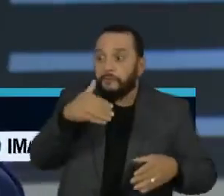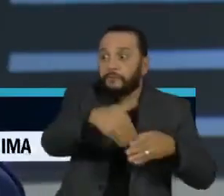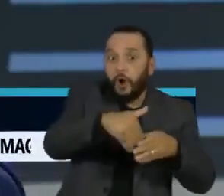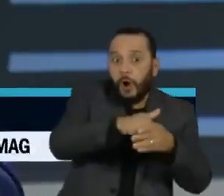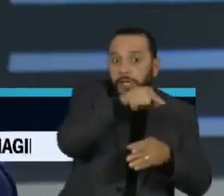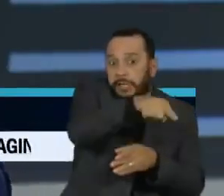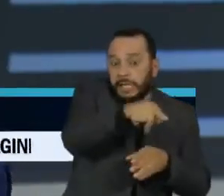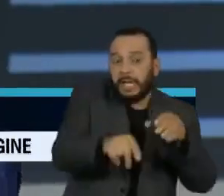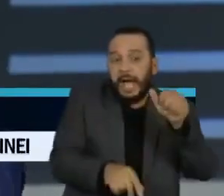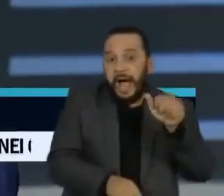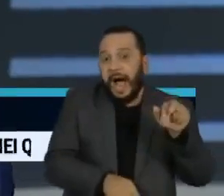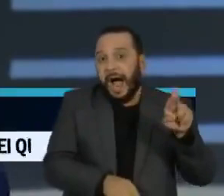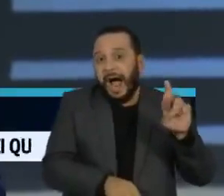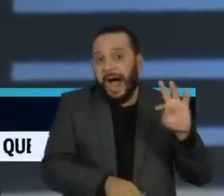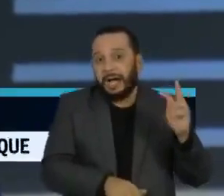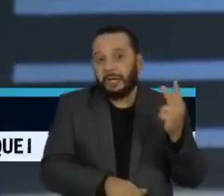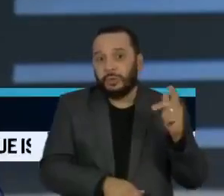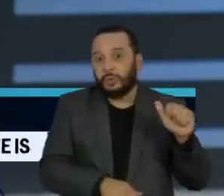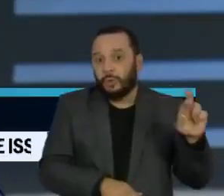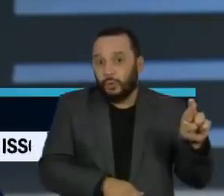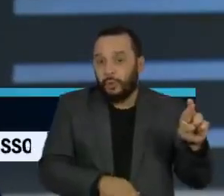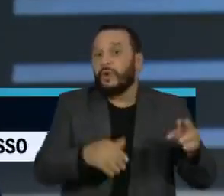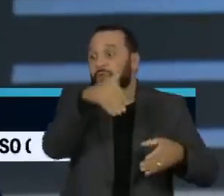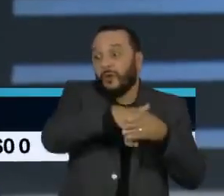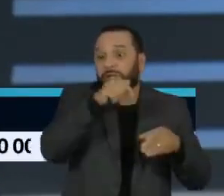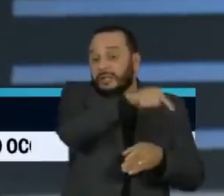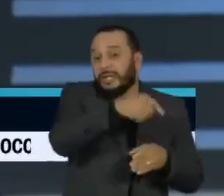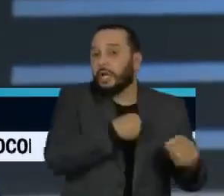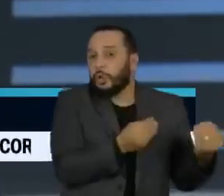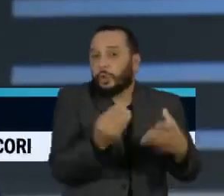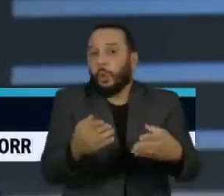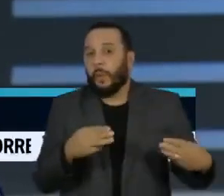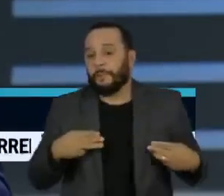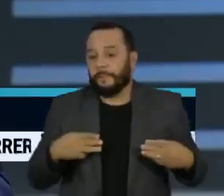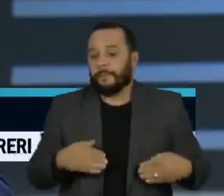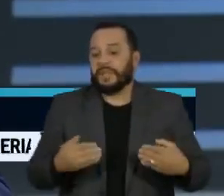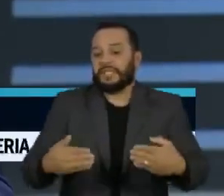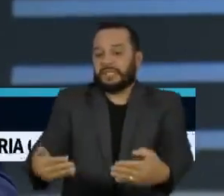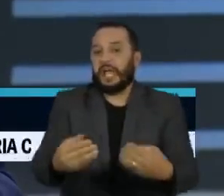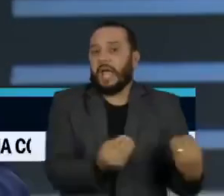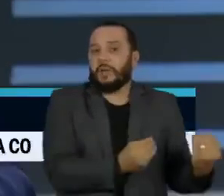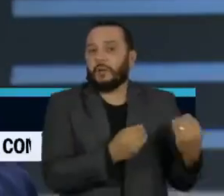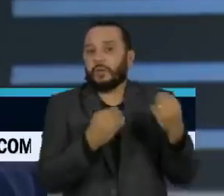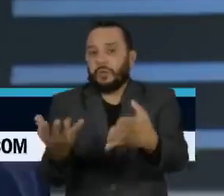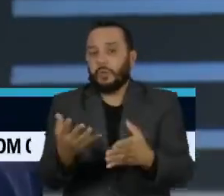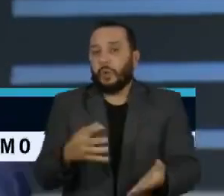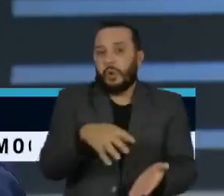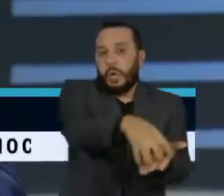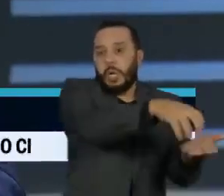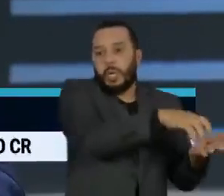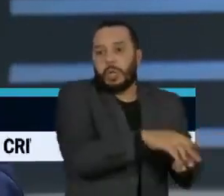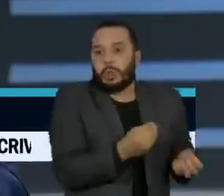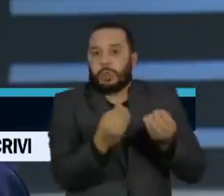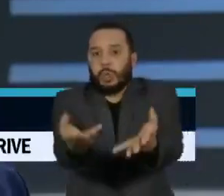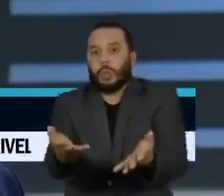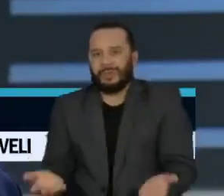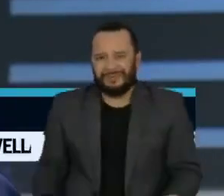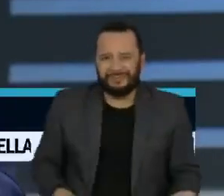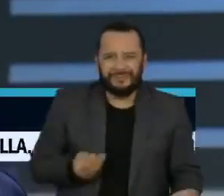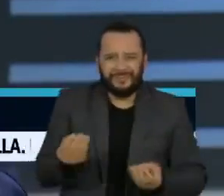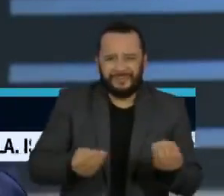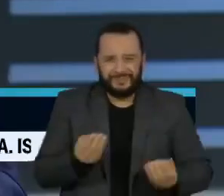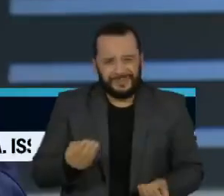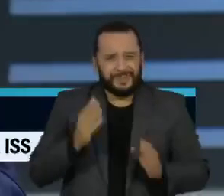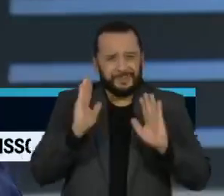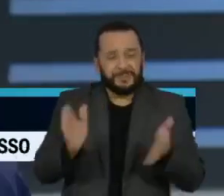eu e outras cositas más né dentro daquela infeliz tradição do qual ele é parte da velha política que uma eleição do Legislativo